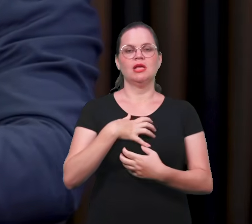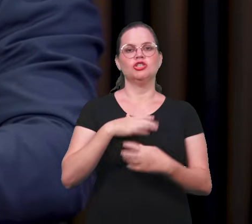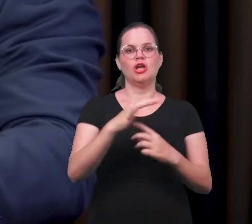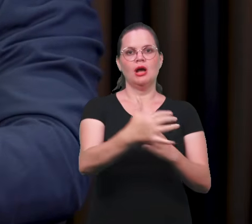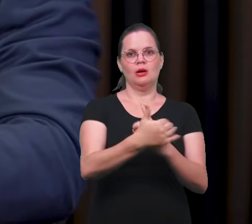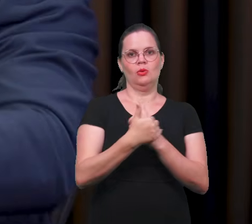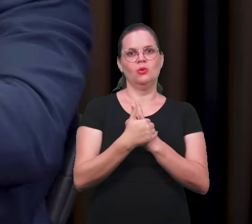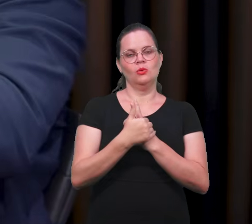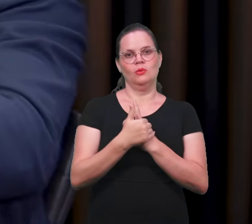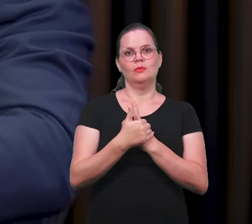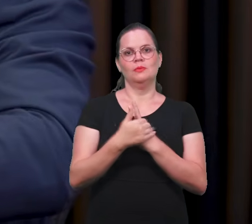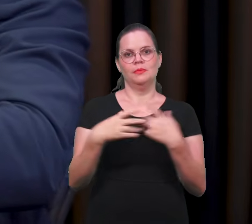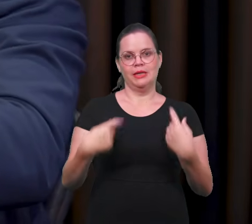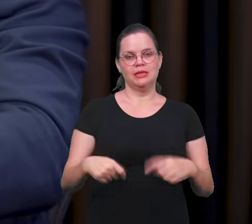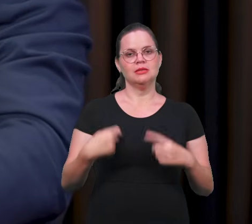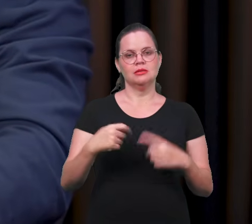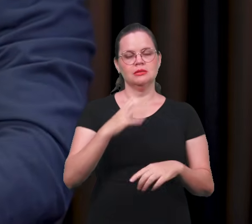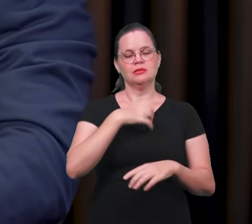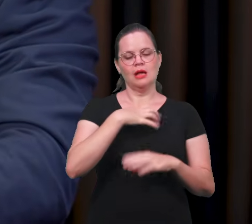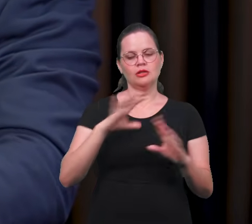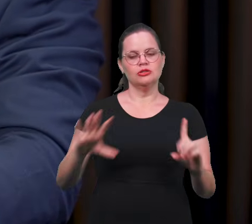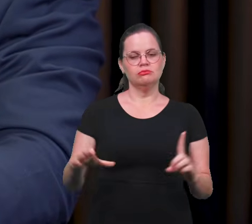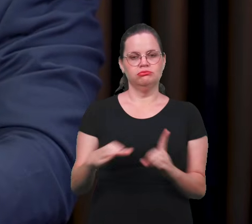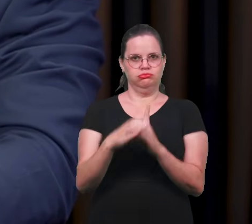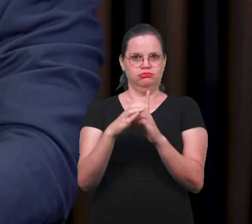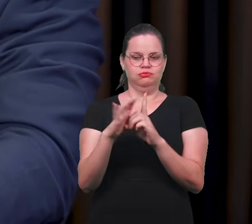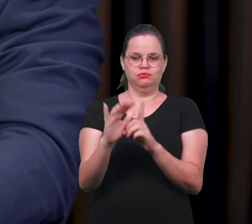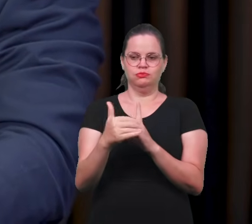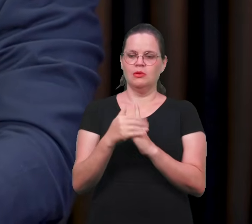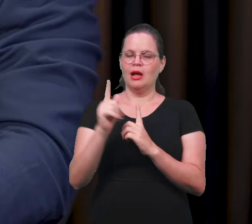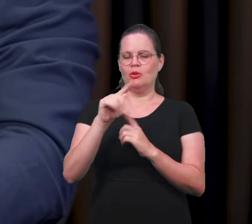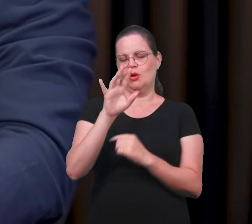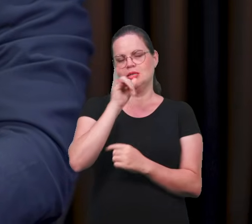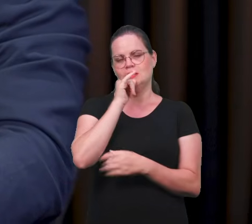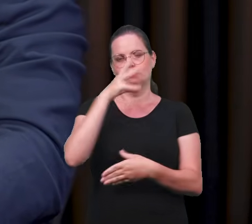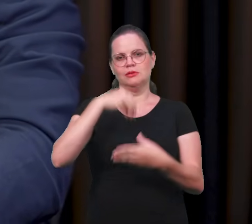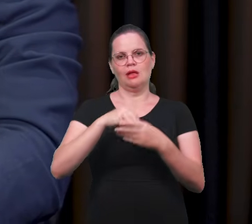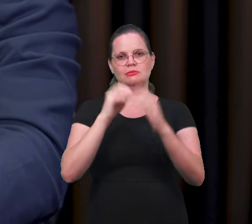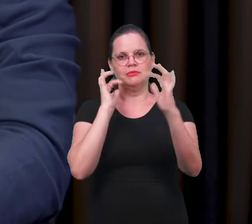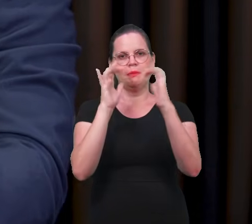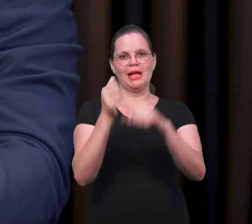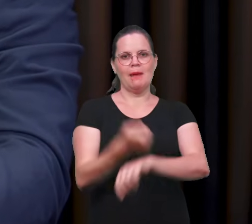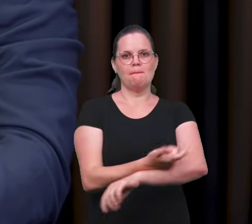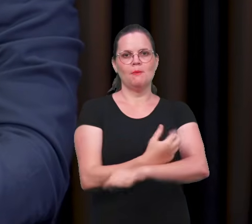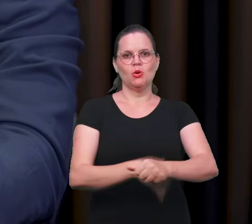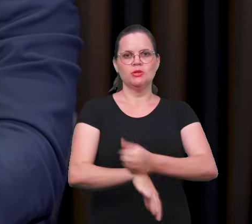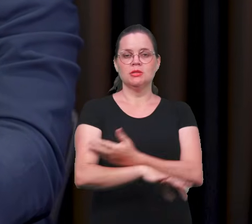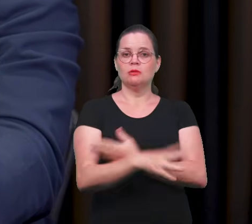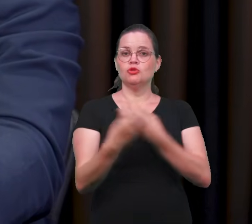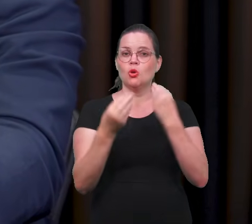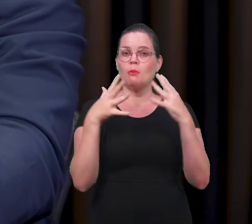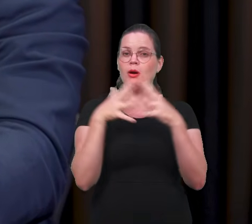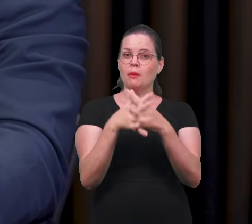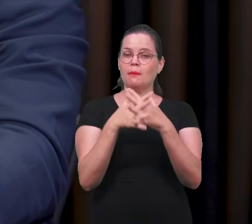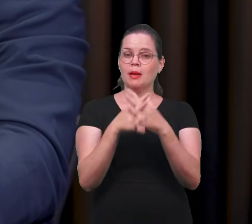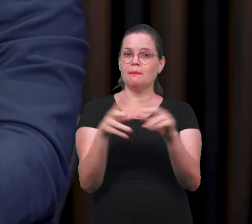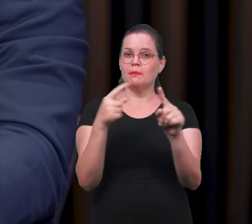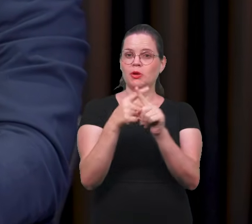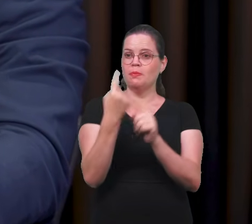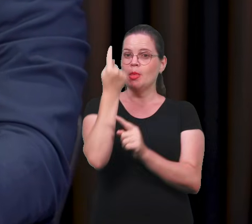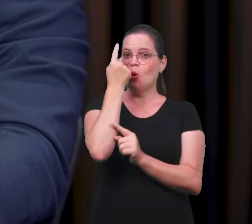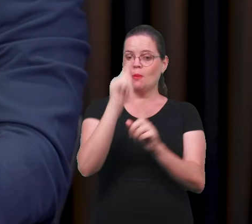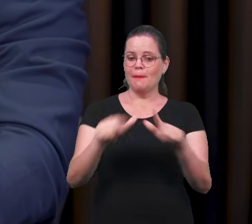isso é só um exemplo dentro da neurociência, das emoções, de como existe uma complexidade